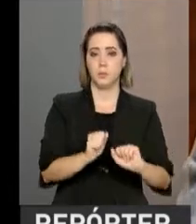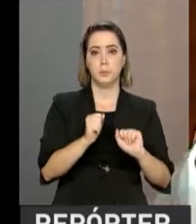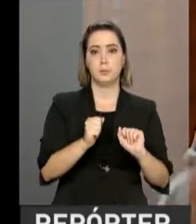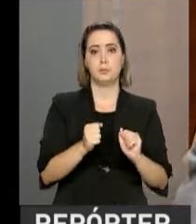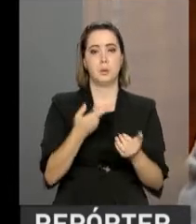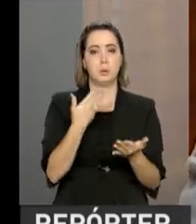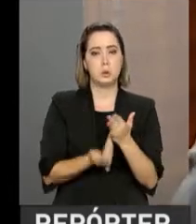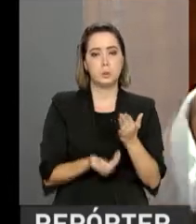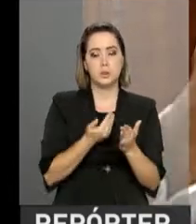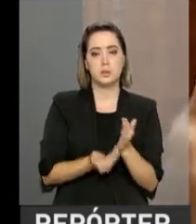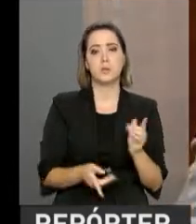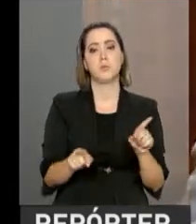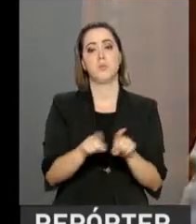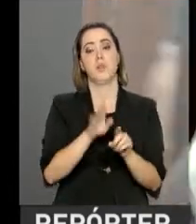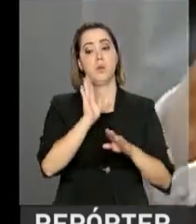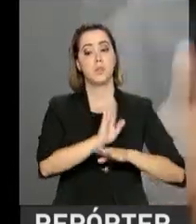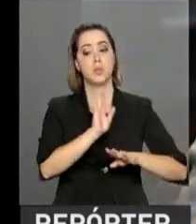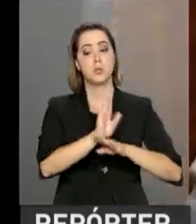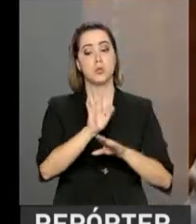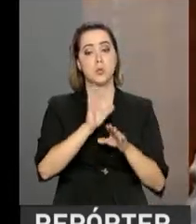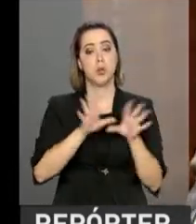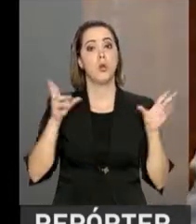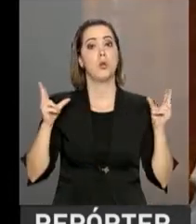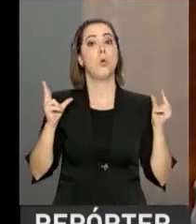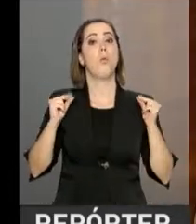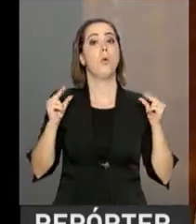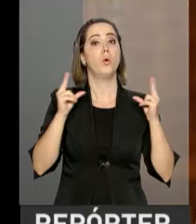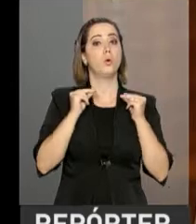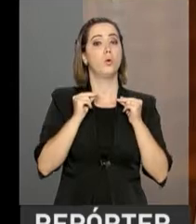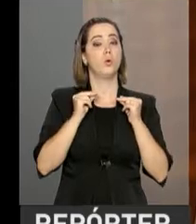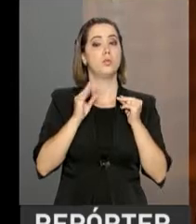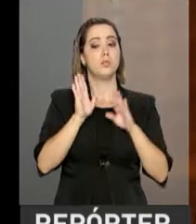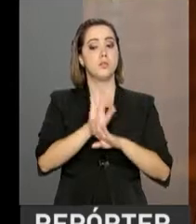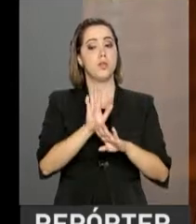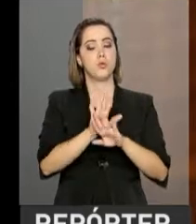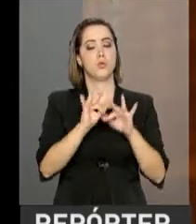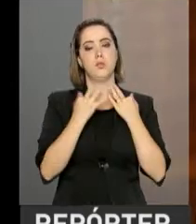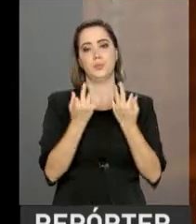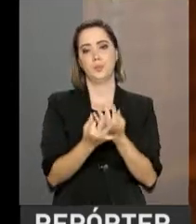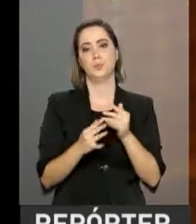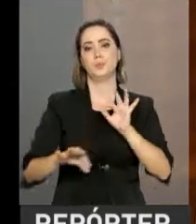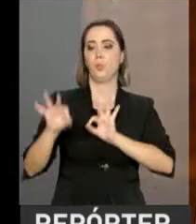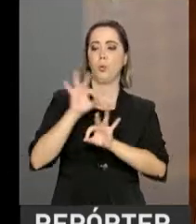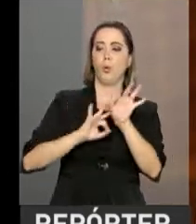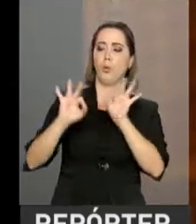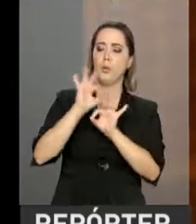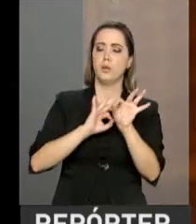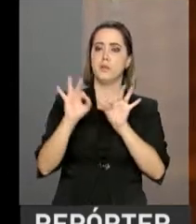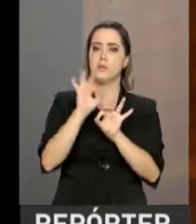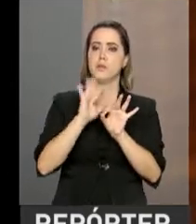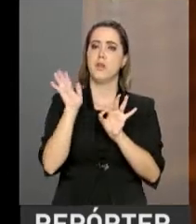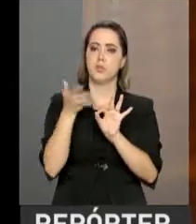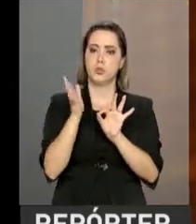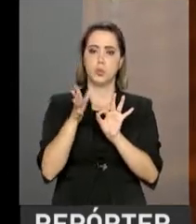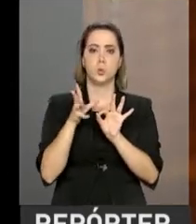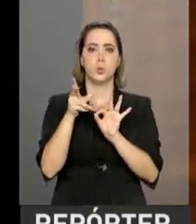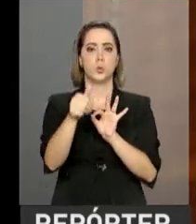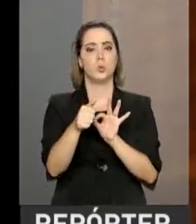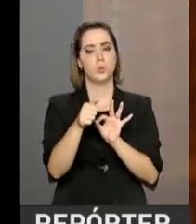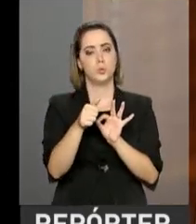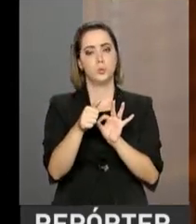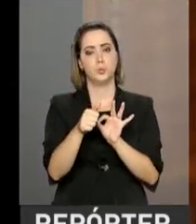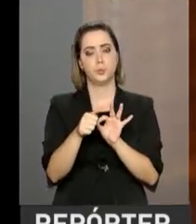das vezes a fazendo também com a defesa civil o irs com limite organizar deixar já está funcionando mas está